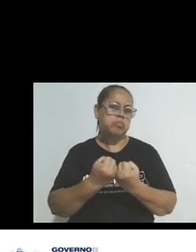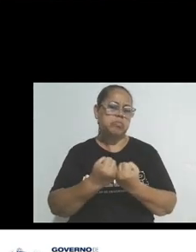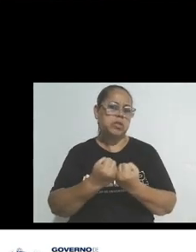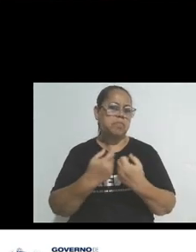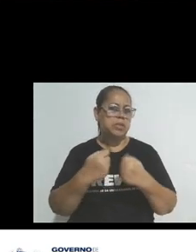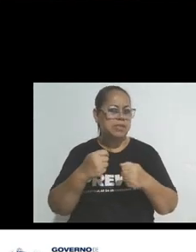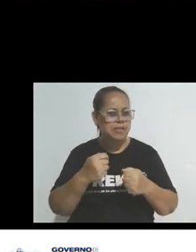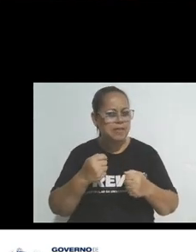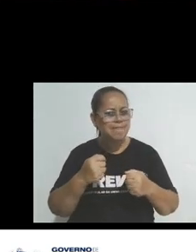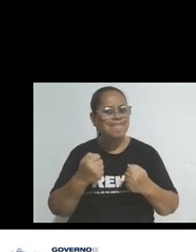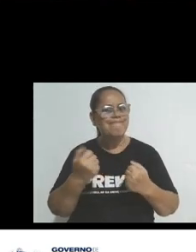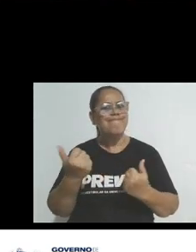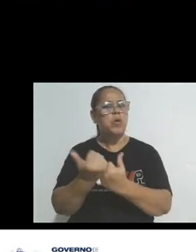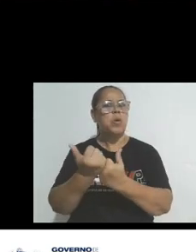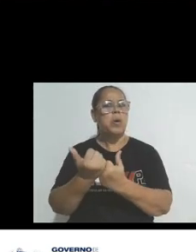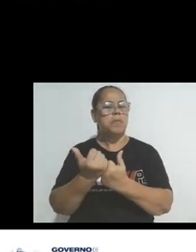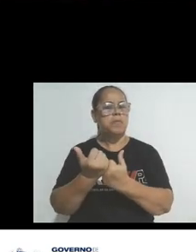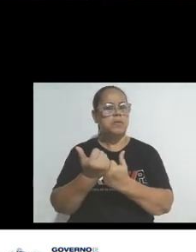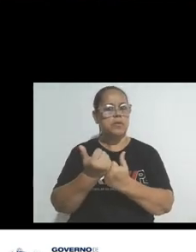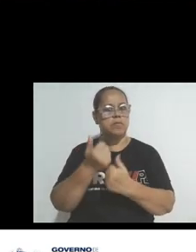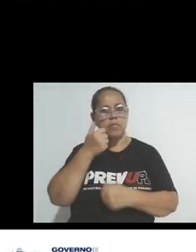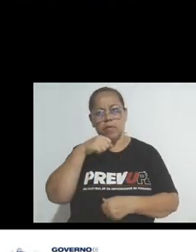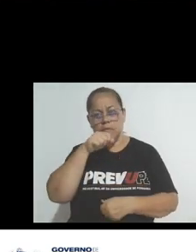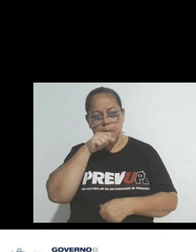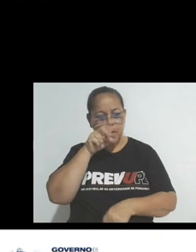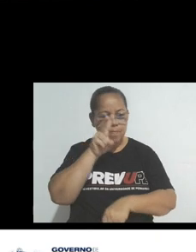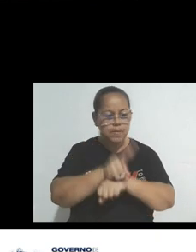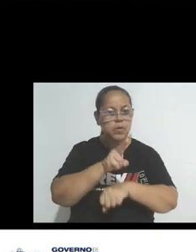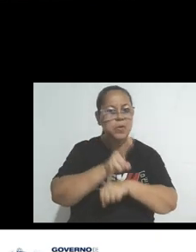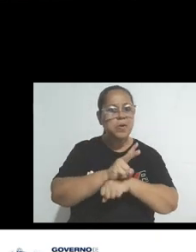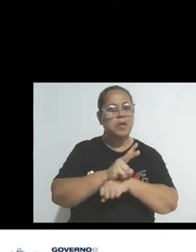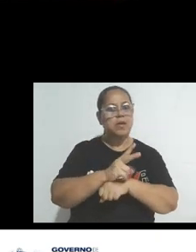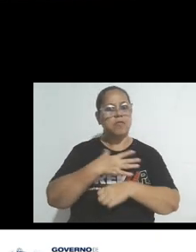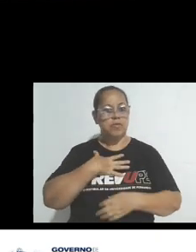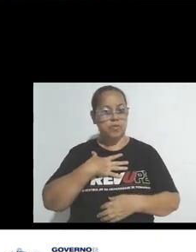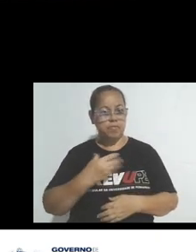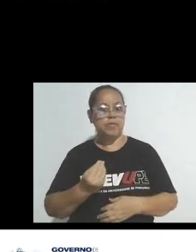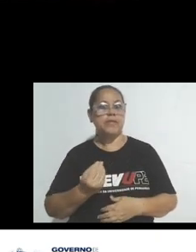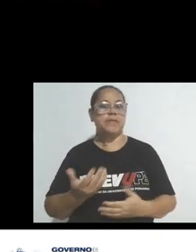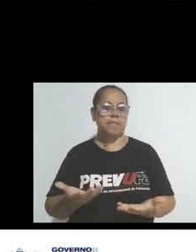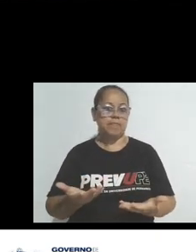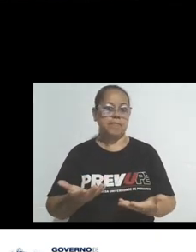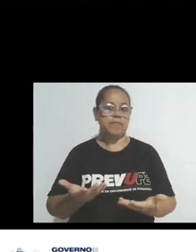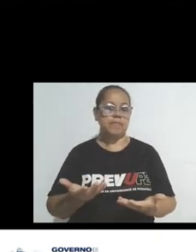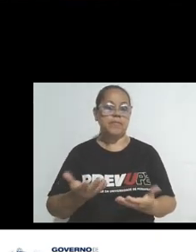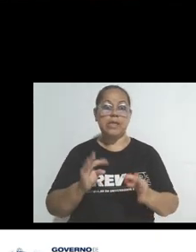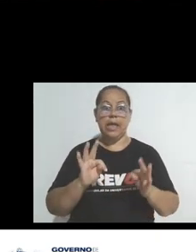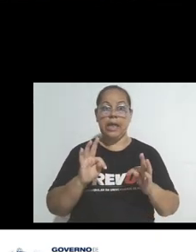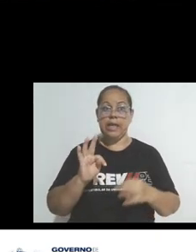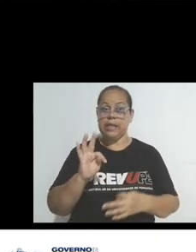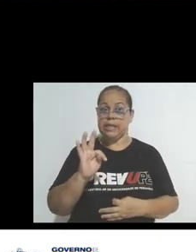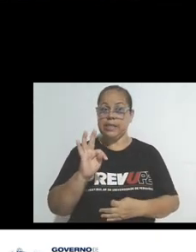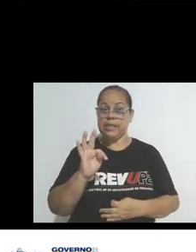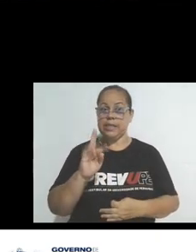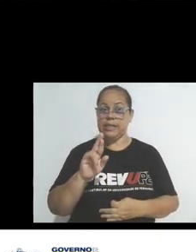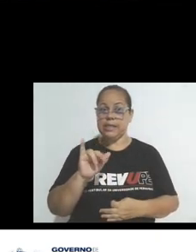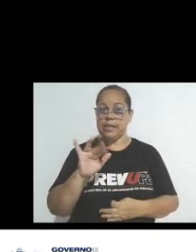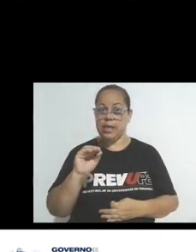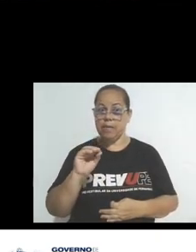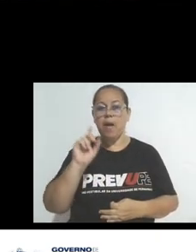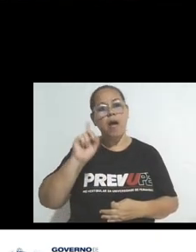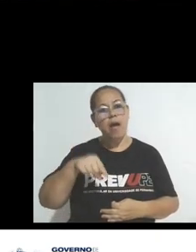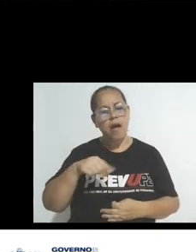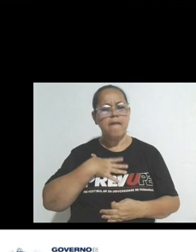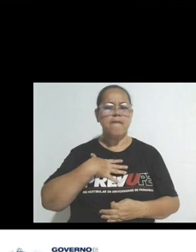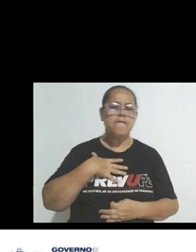para que na criação dos seus filhos tá nesse sentido tribo seria os seus filhos a